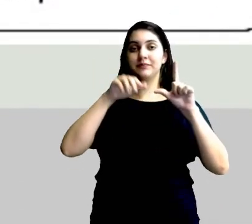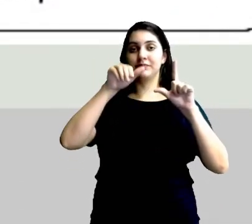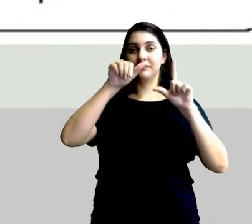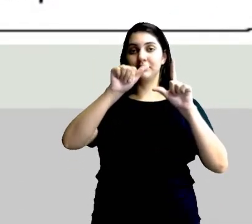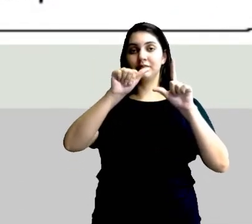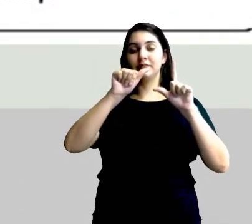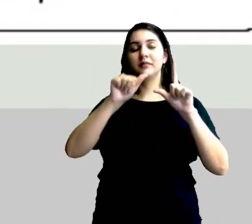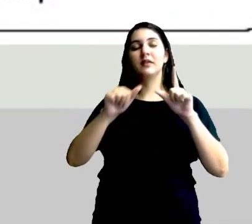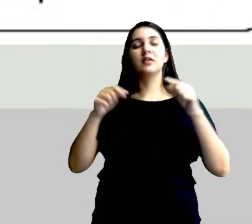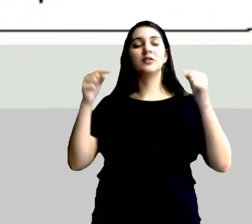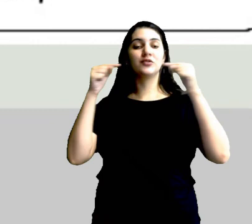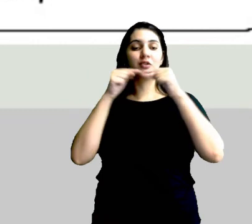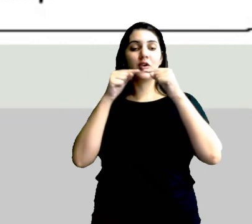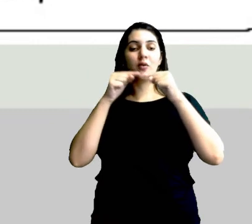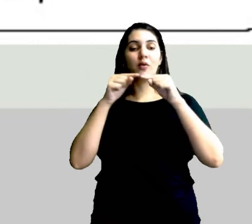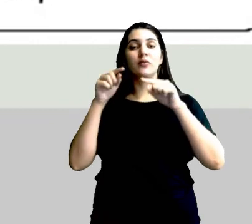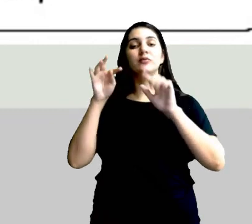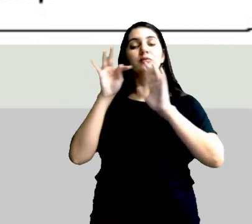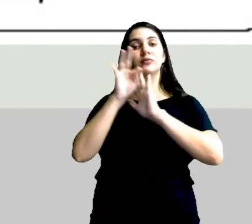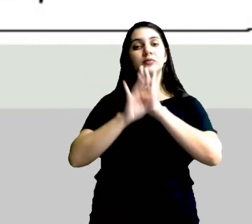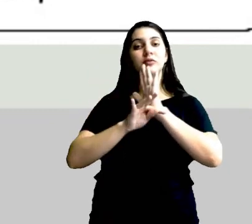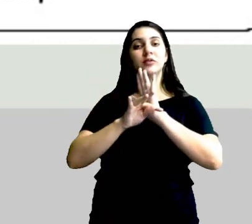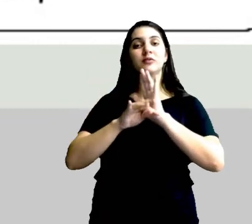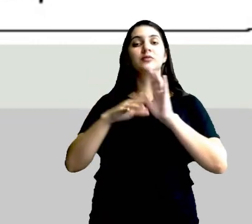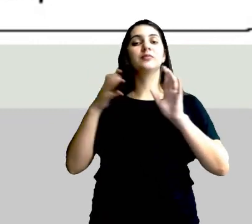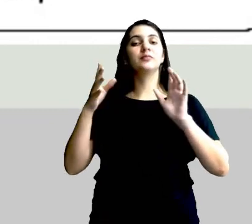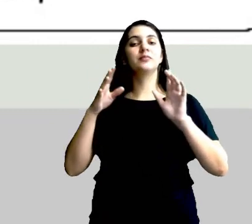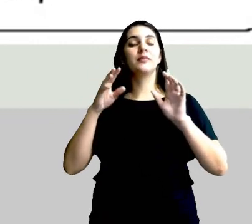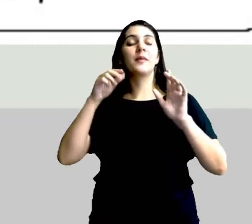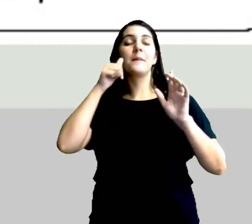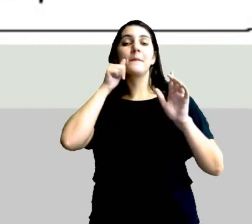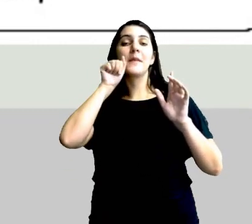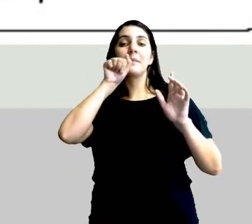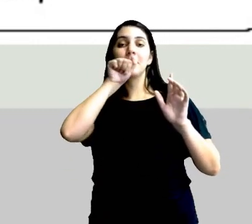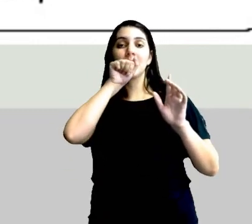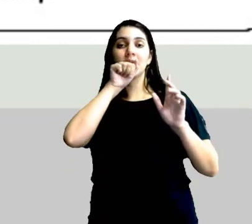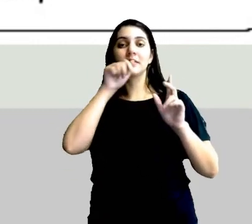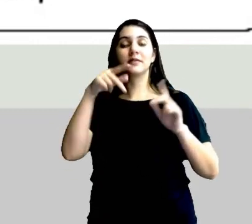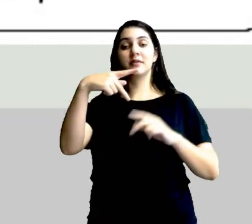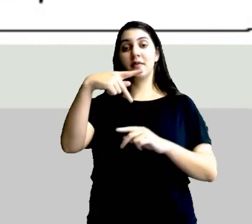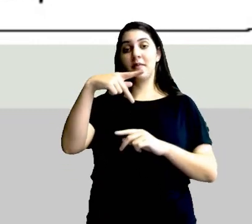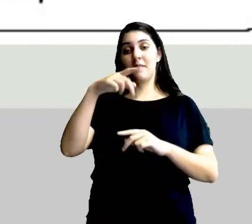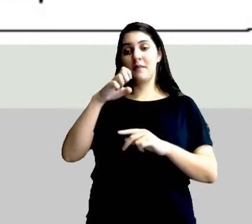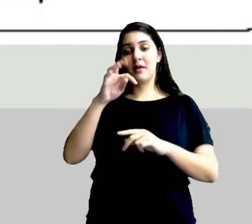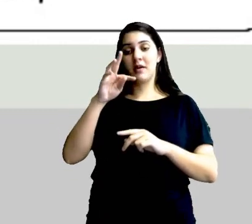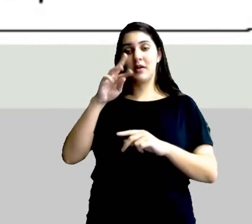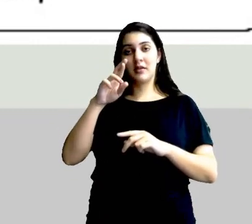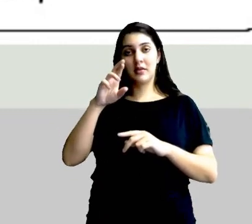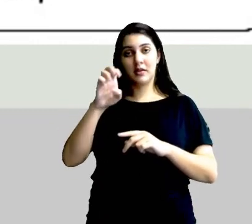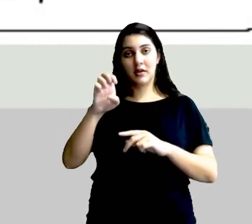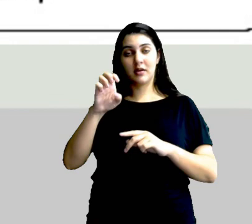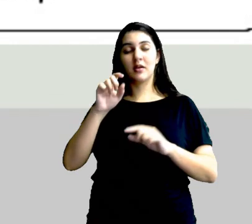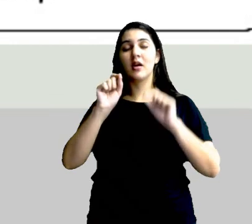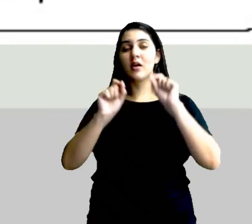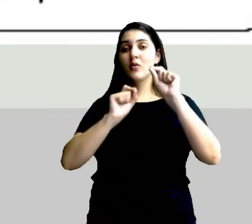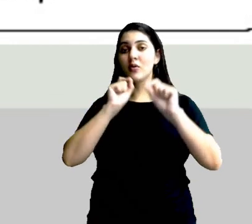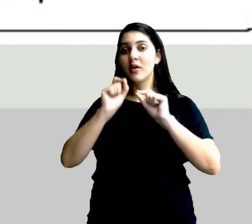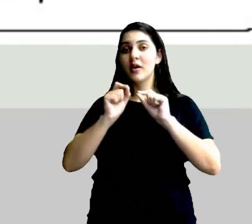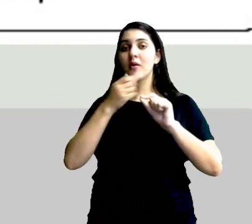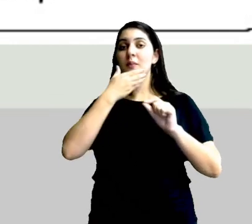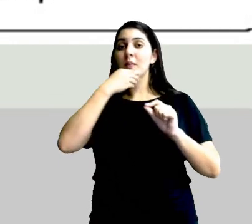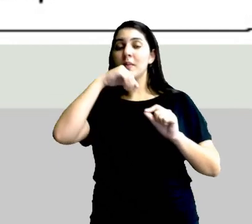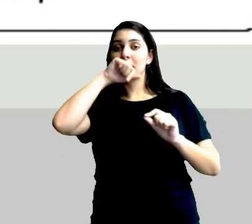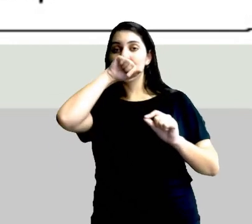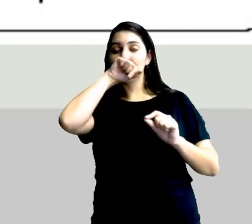Jane? De acordo com o texto, Jane é the mother, ou seja, a mamãe. Peter, the father, ou seja,